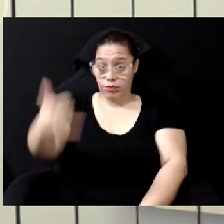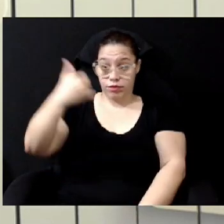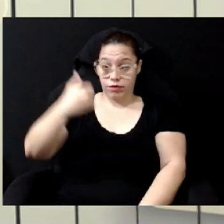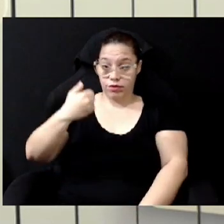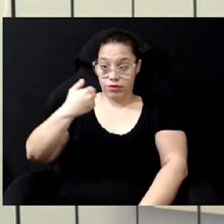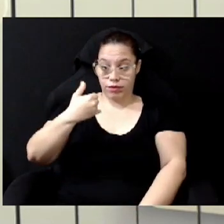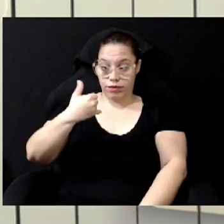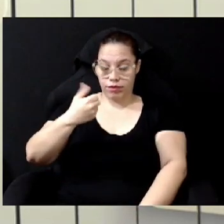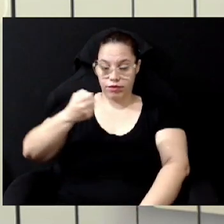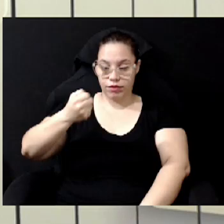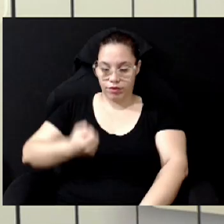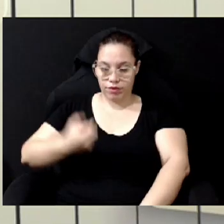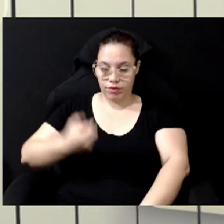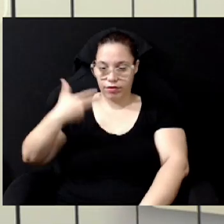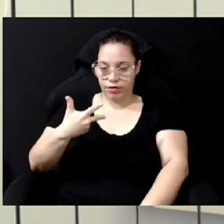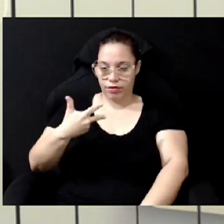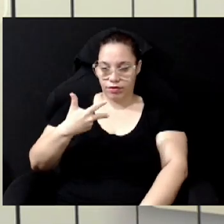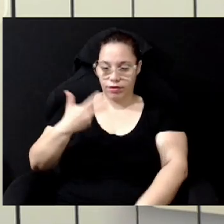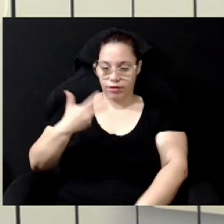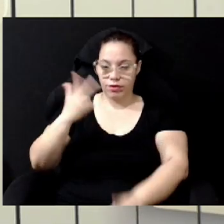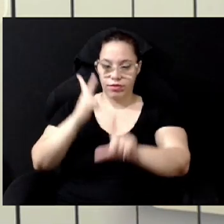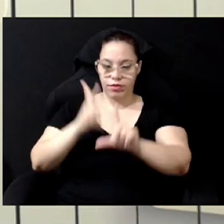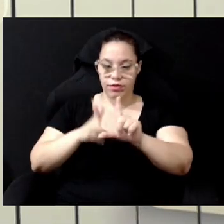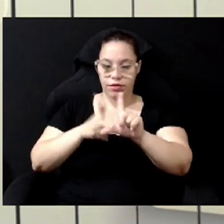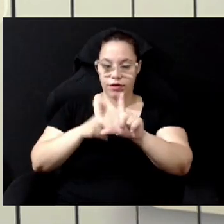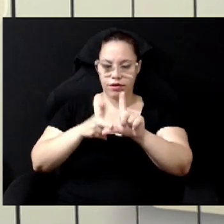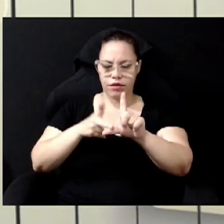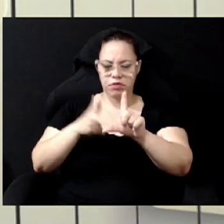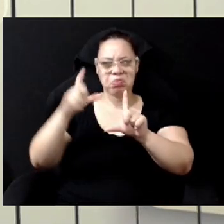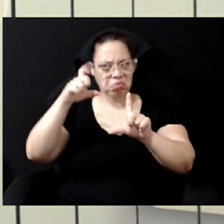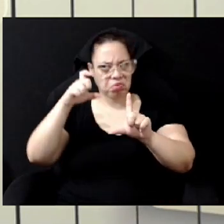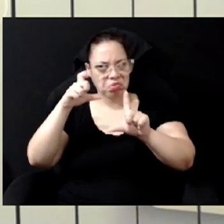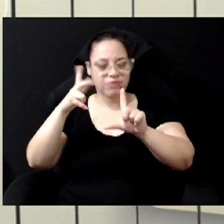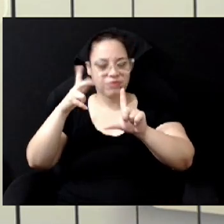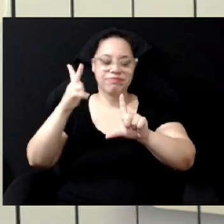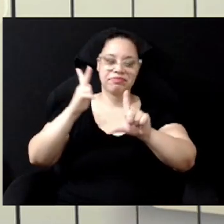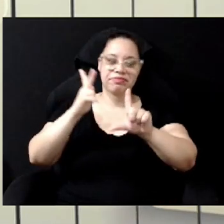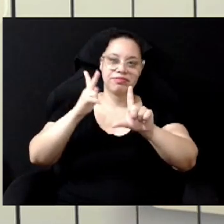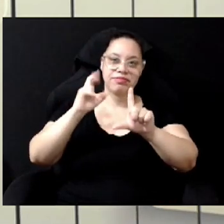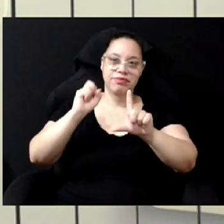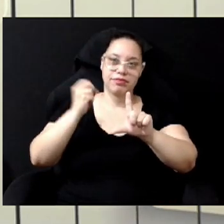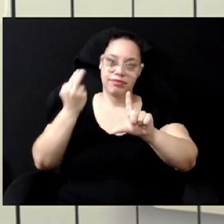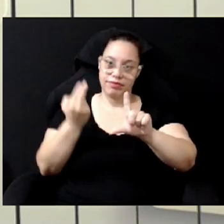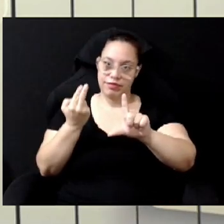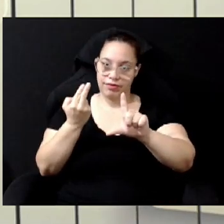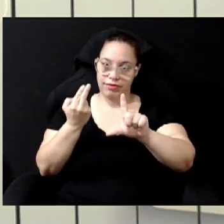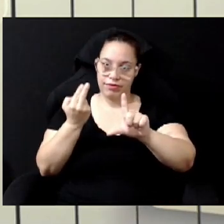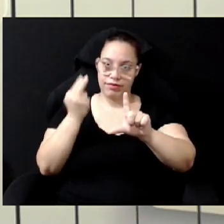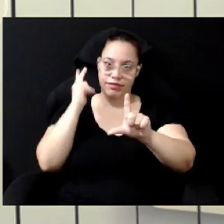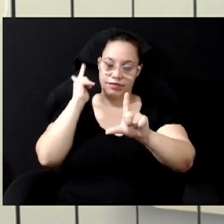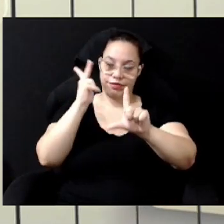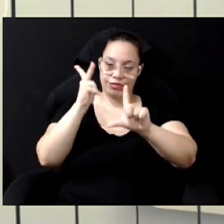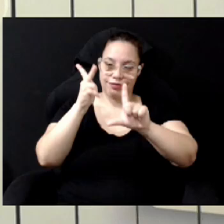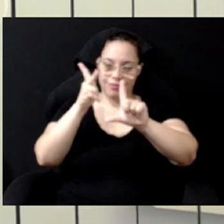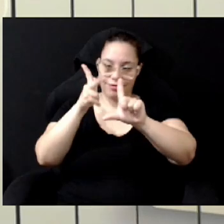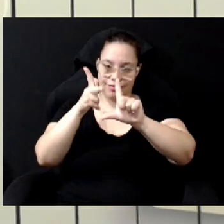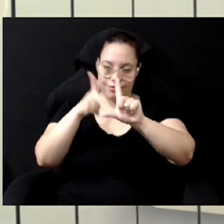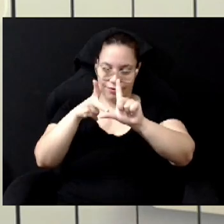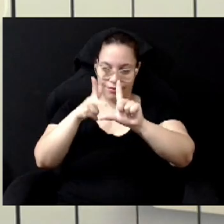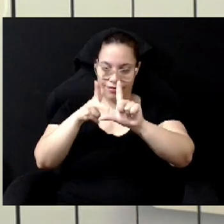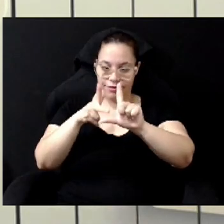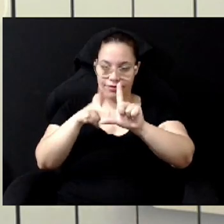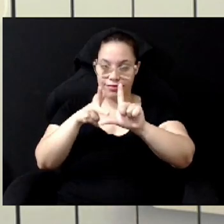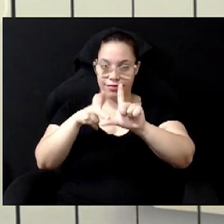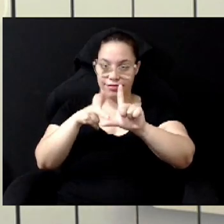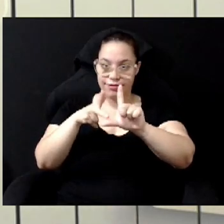celular agora, abra a câmera como se fosse tirar uma foto. Mas antes de apertar para tirar essa foto, você só vai apontar a câmera do